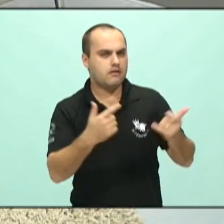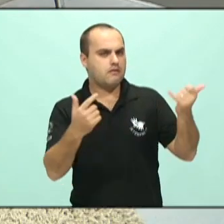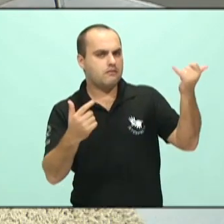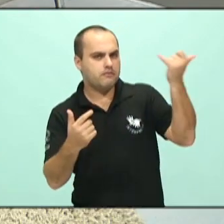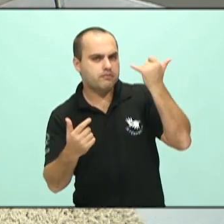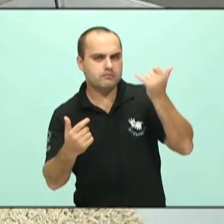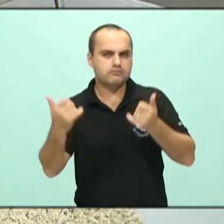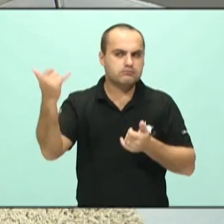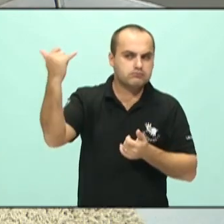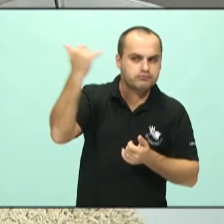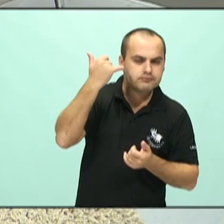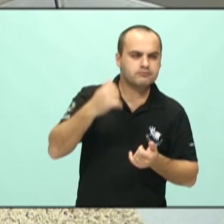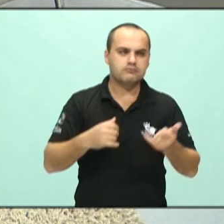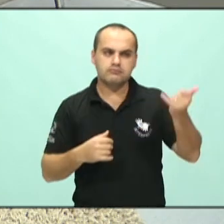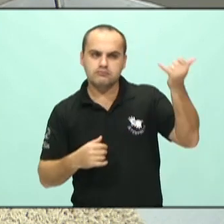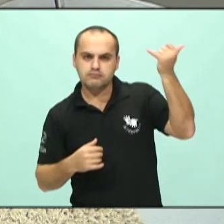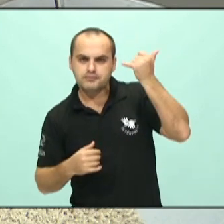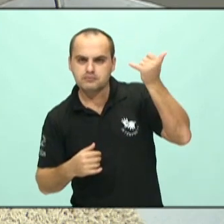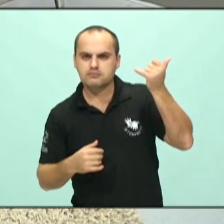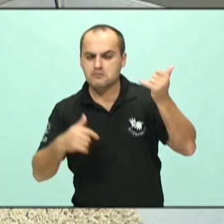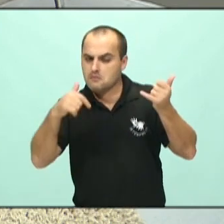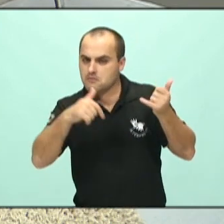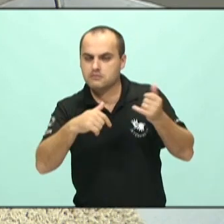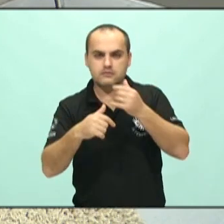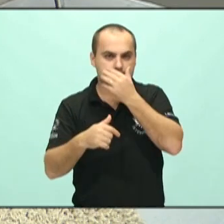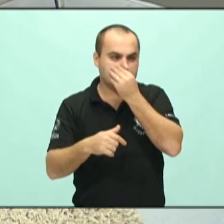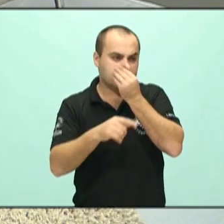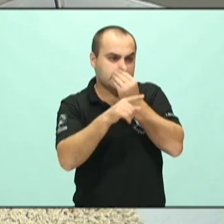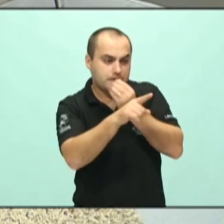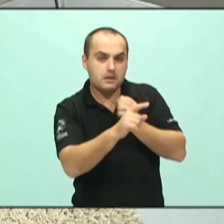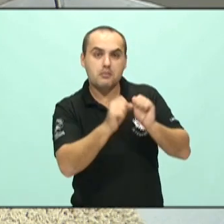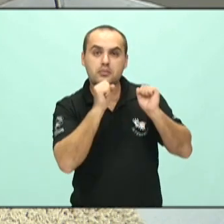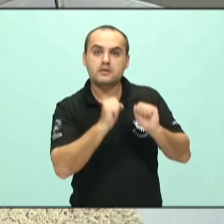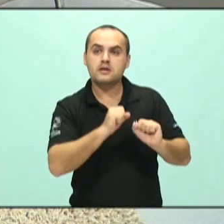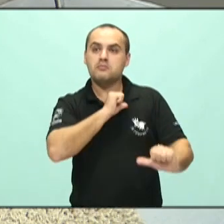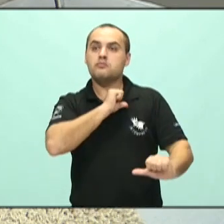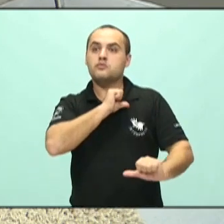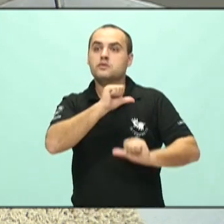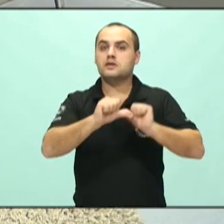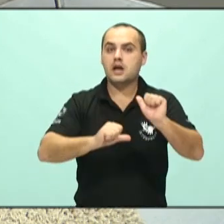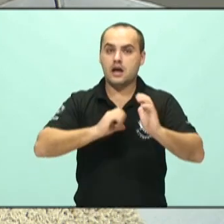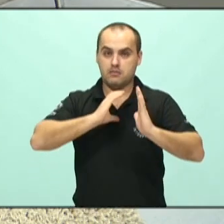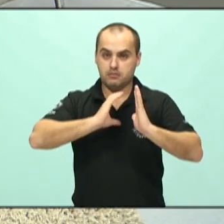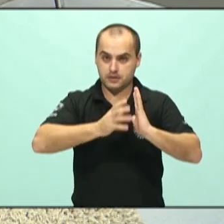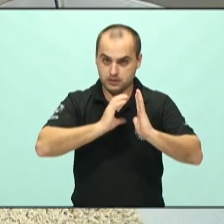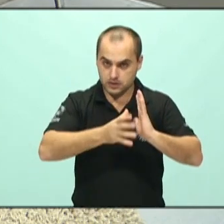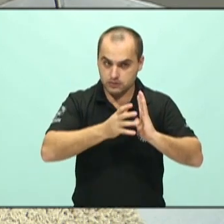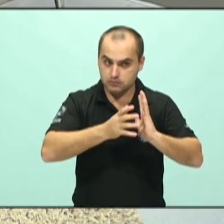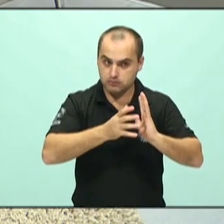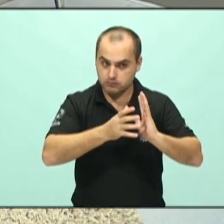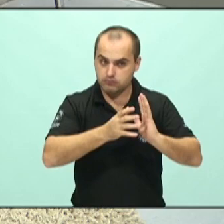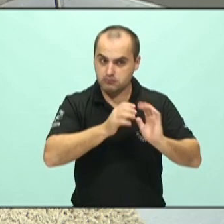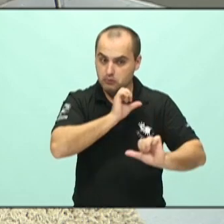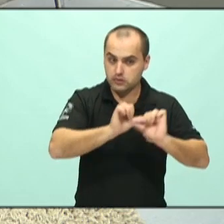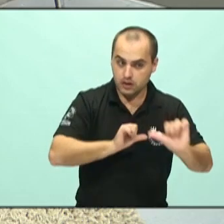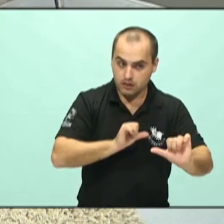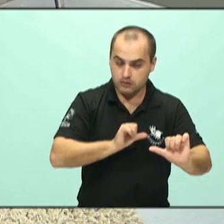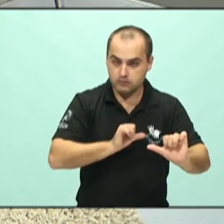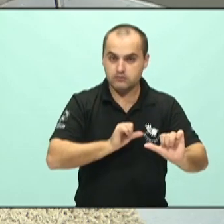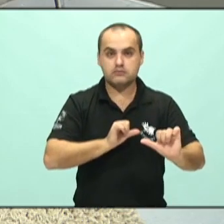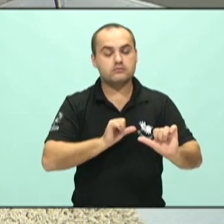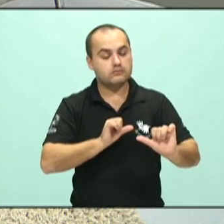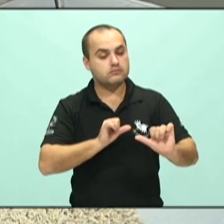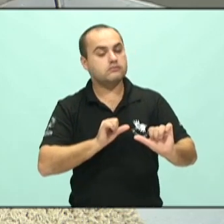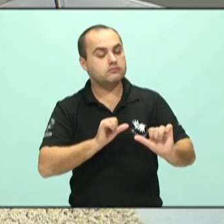extraoficiais, comentários que circulam, que o senhor poderia mudar de partido, vereador. Sim. Inclusive, a gente